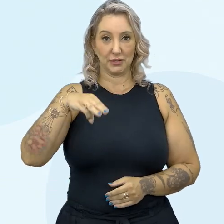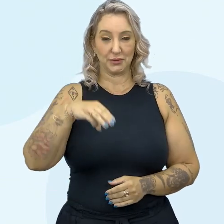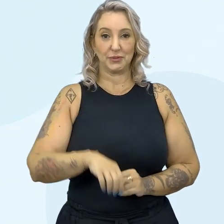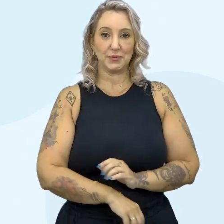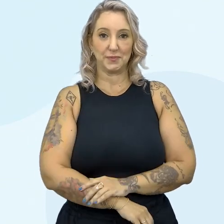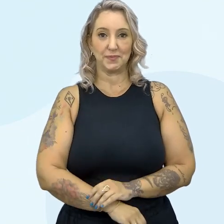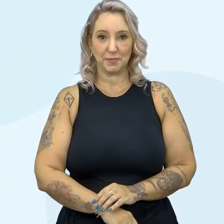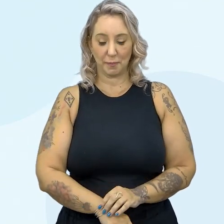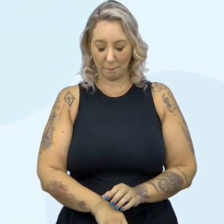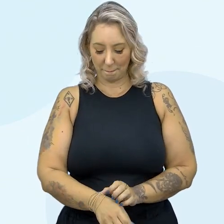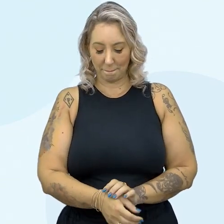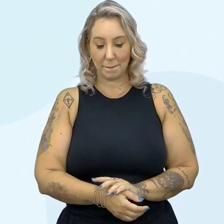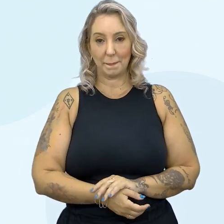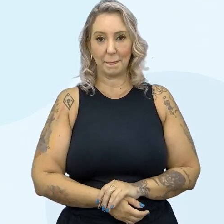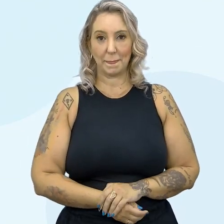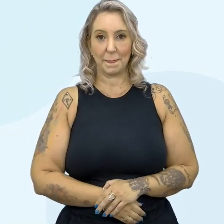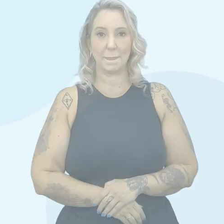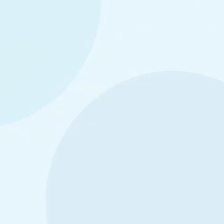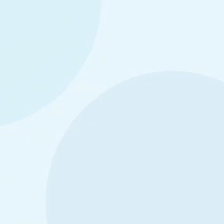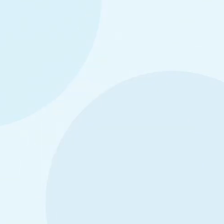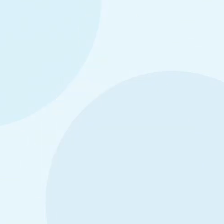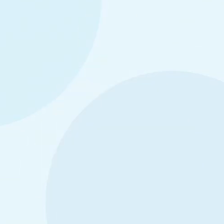tela.